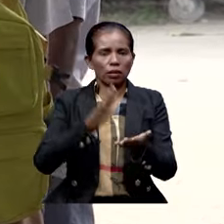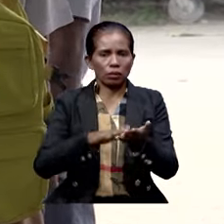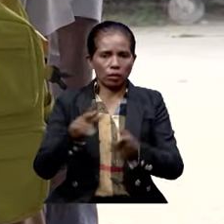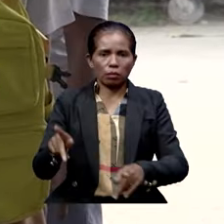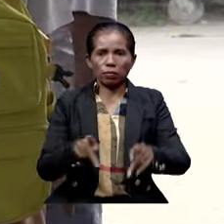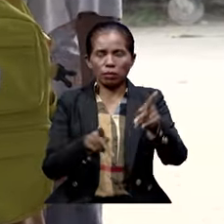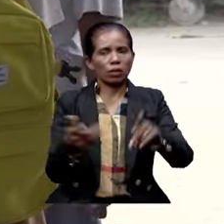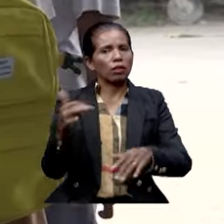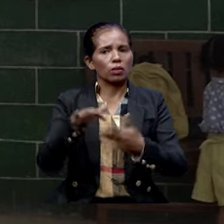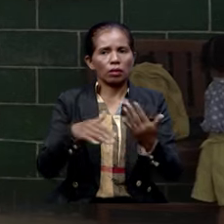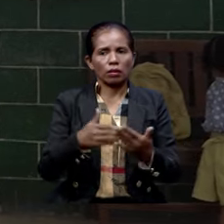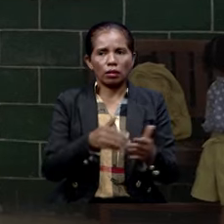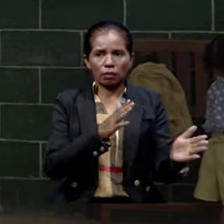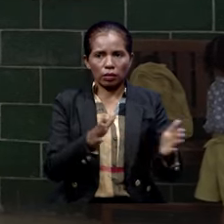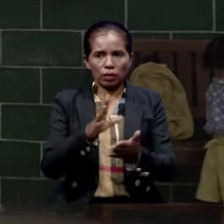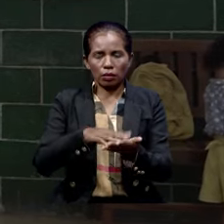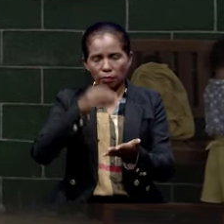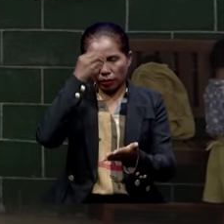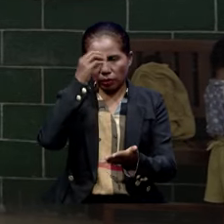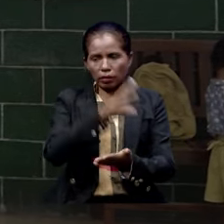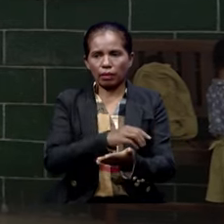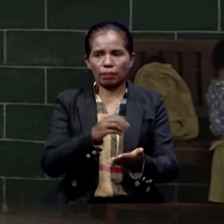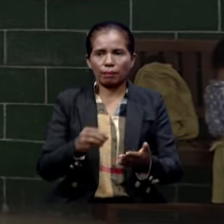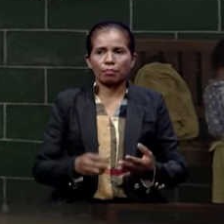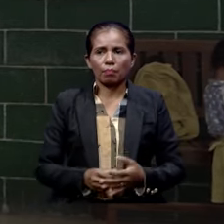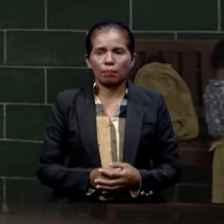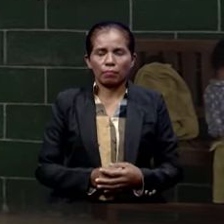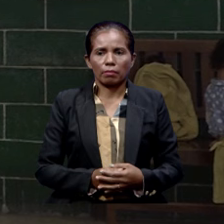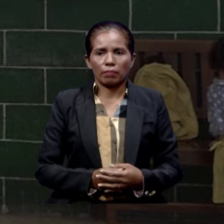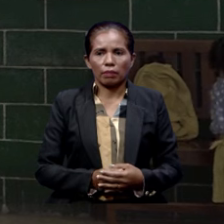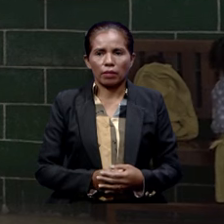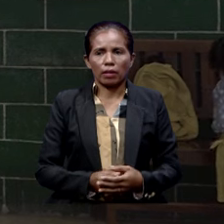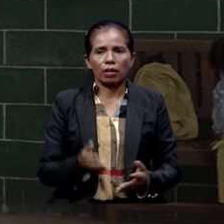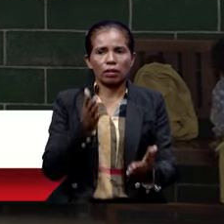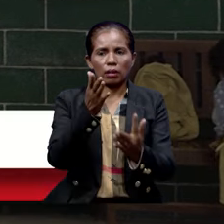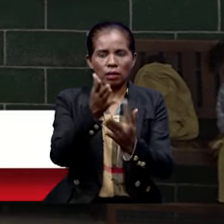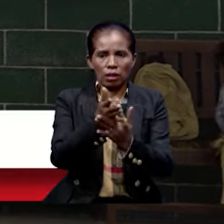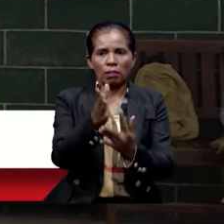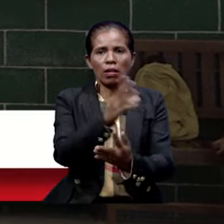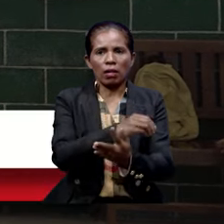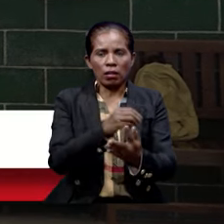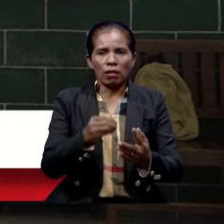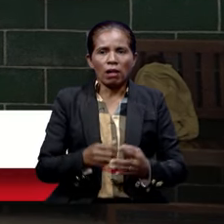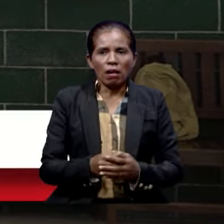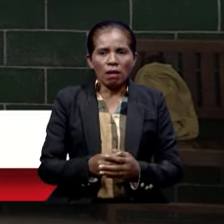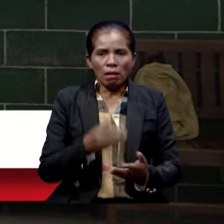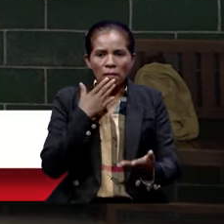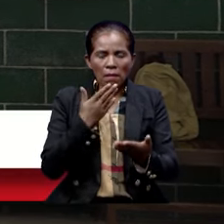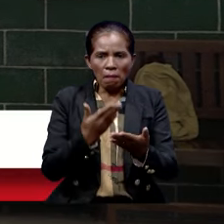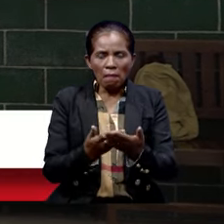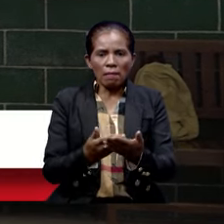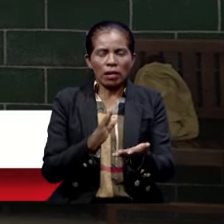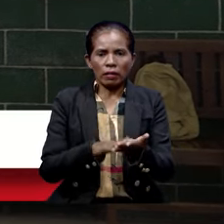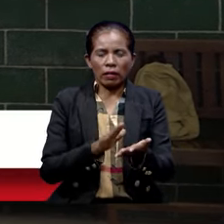pública sira. O processo de aprendizagem na Bema, tama e a categoria, qualidade do ensino